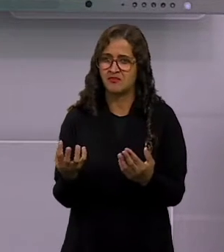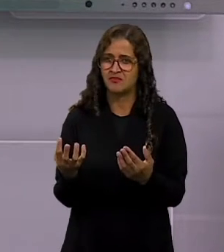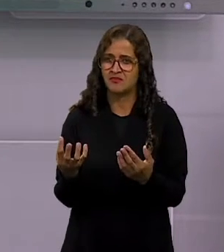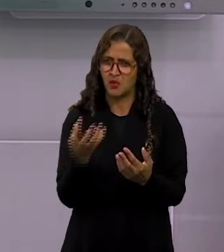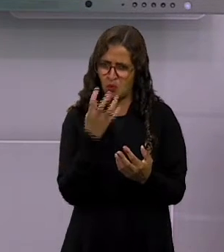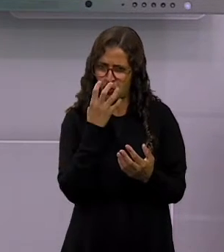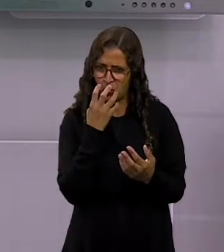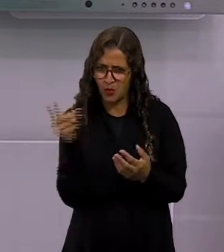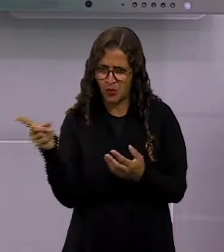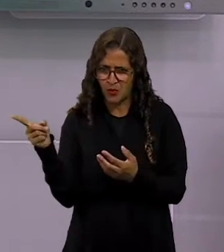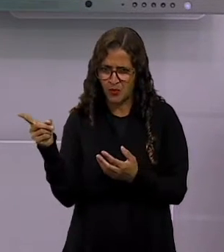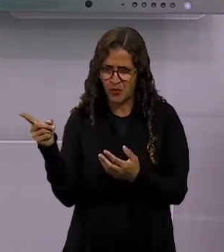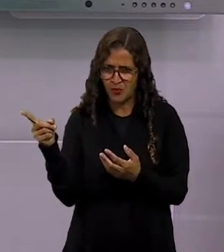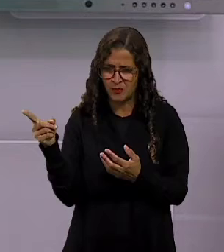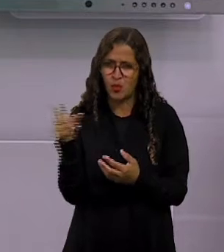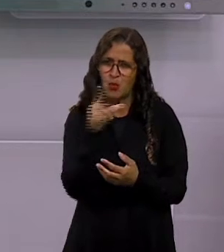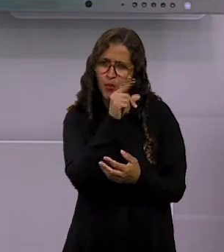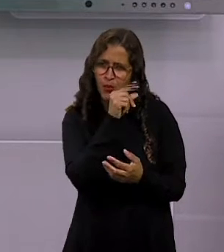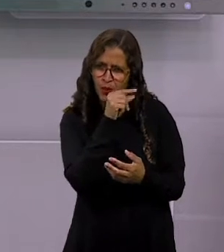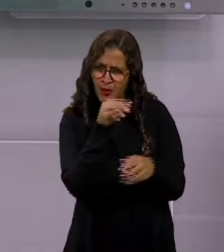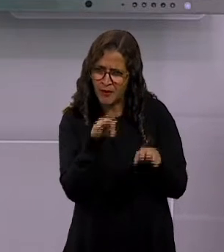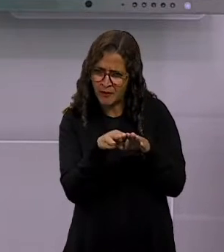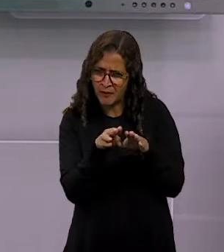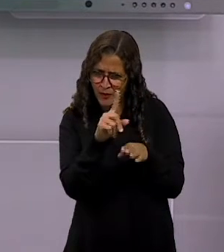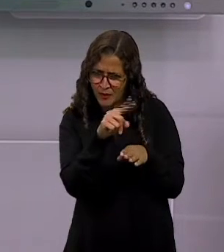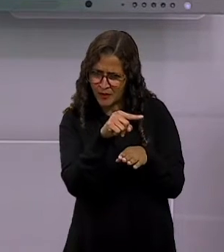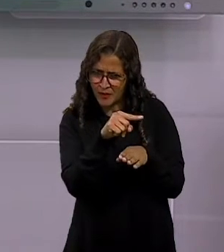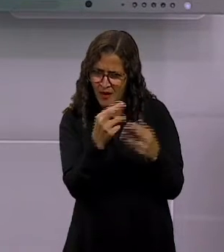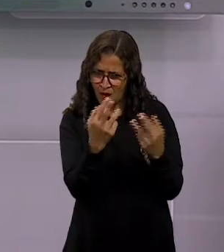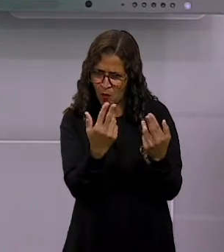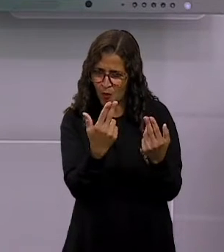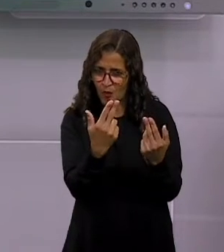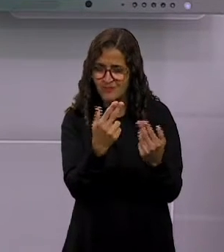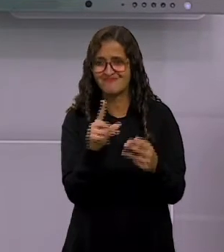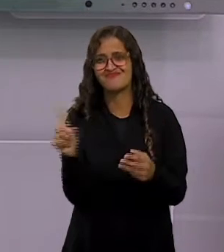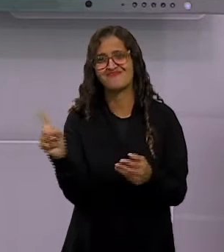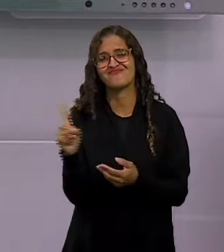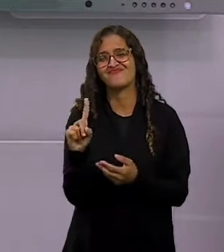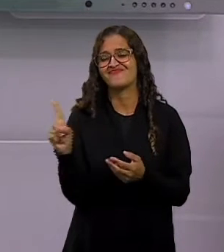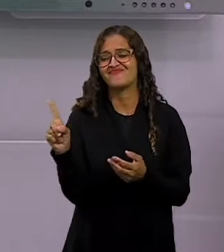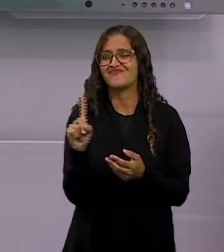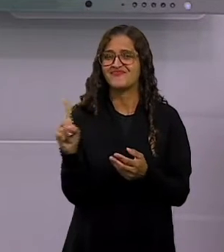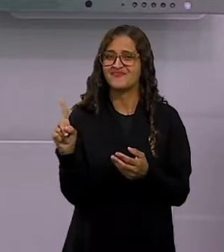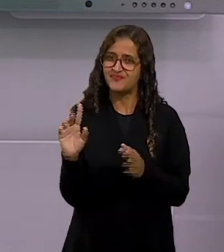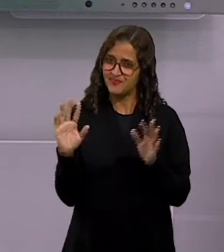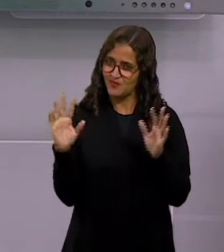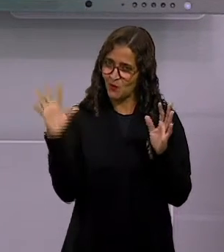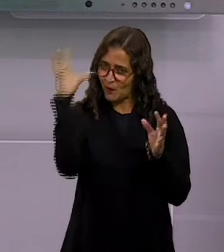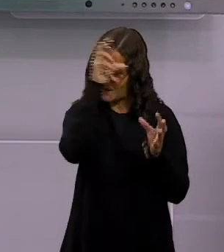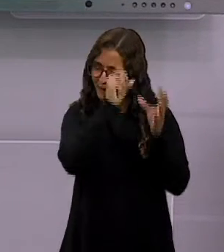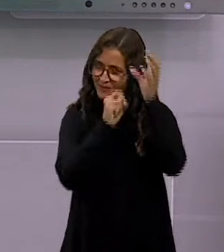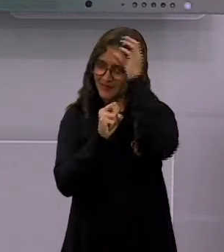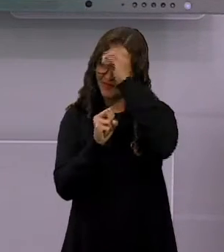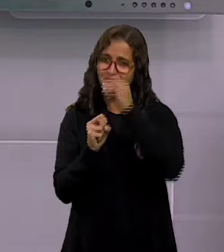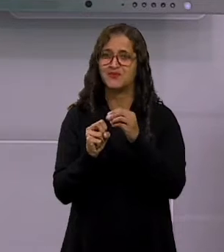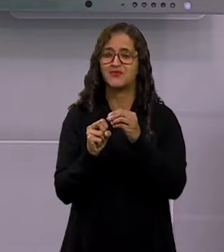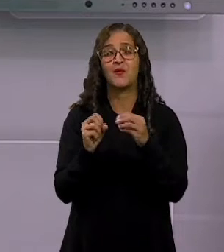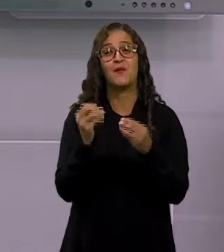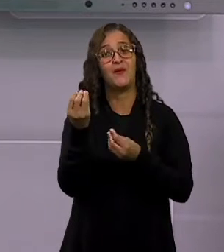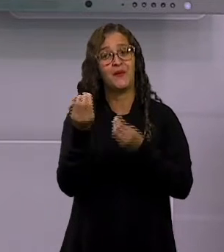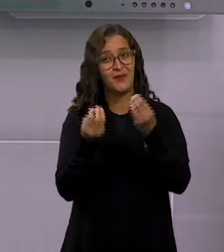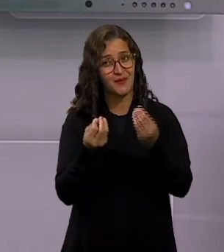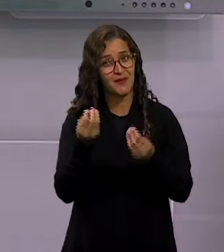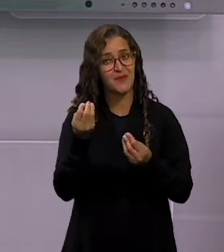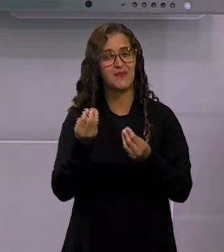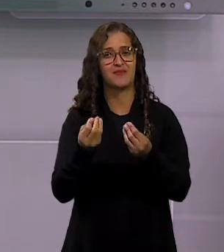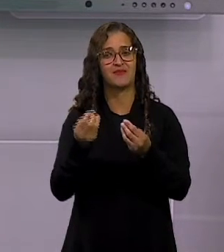ele nasce do mesmo jeito que um pintinho da galinha? Não, né? Então, a gente vai hoje aprender como que funciona, quais